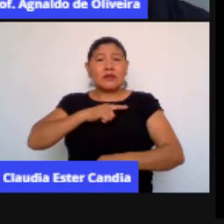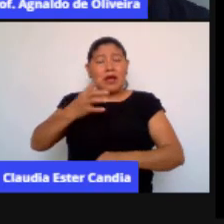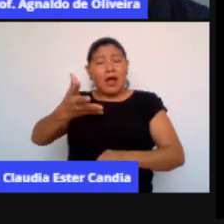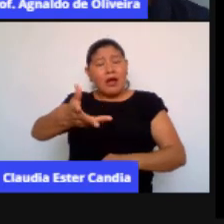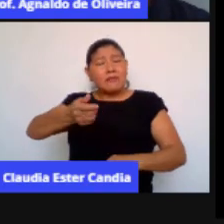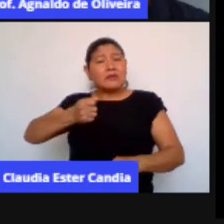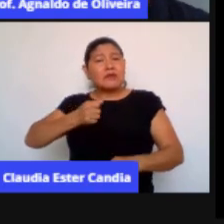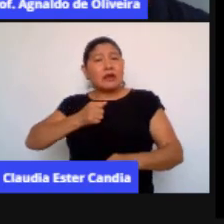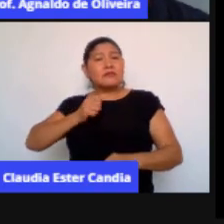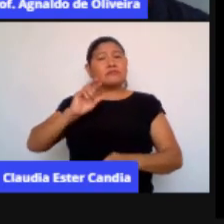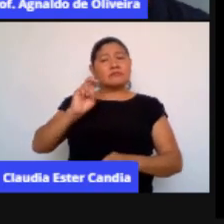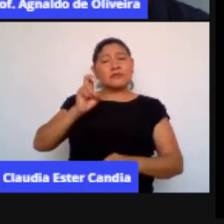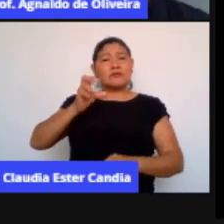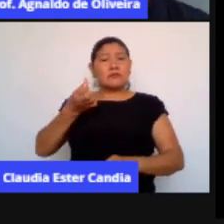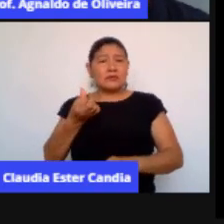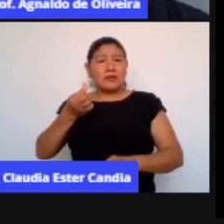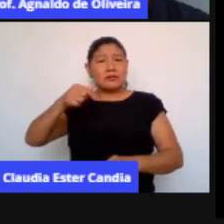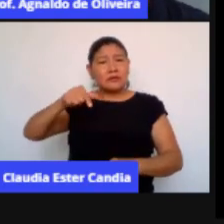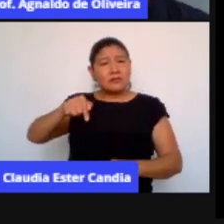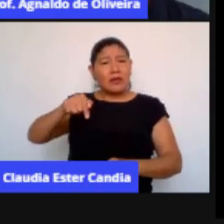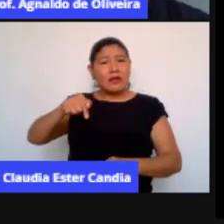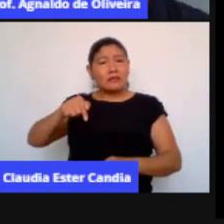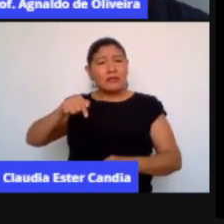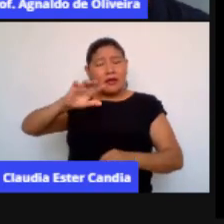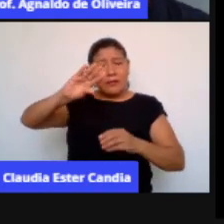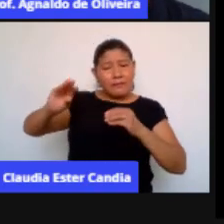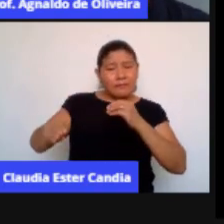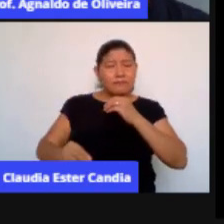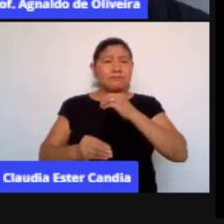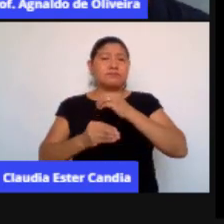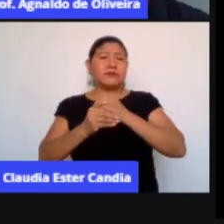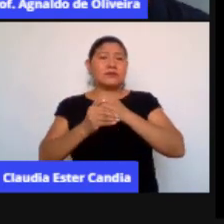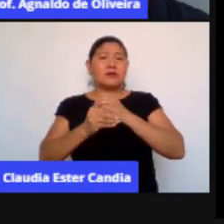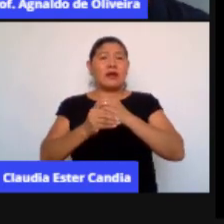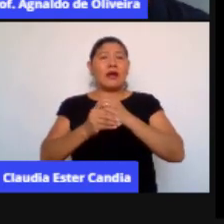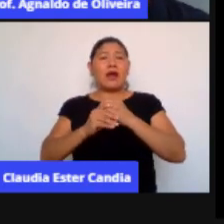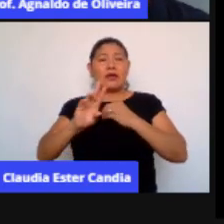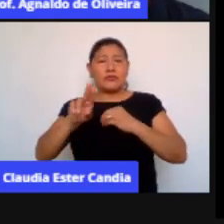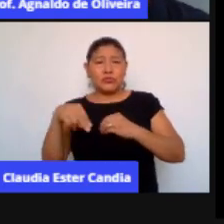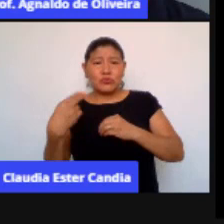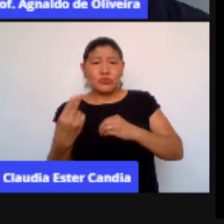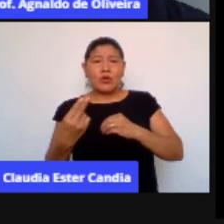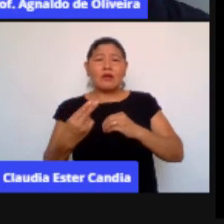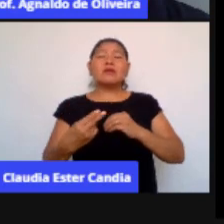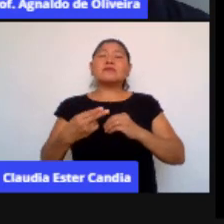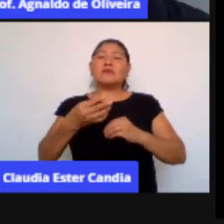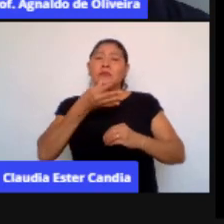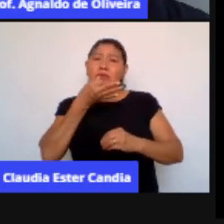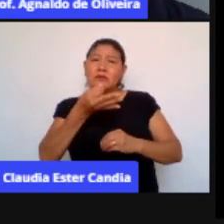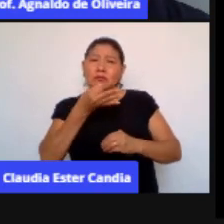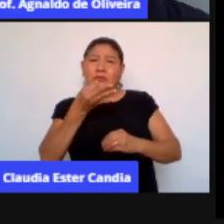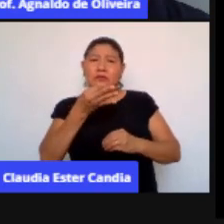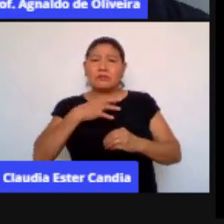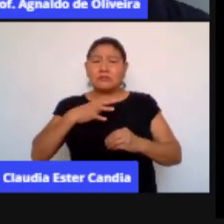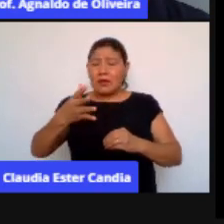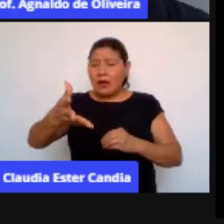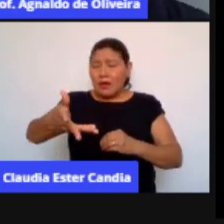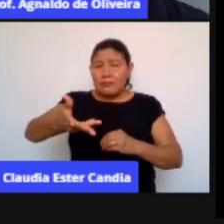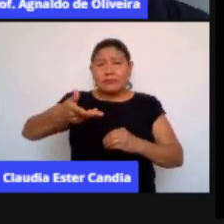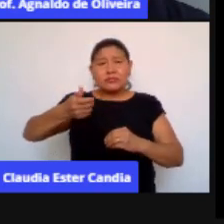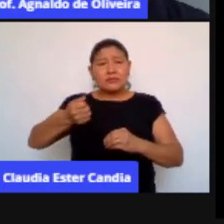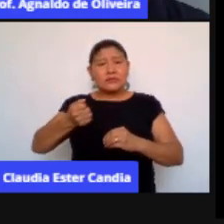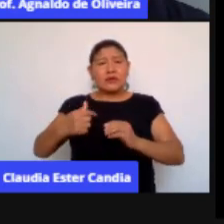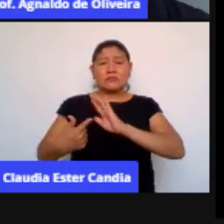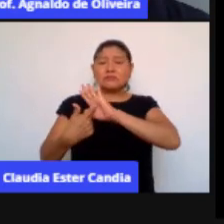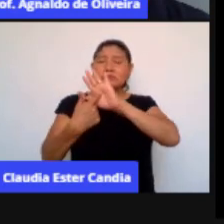ano, essas habilidades do sexto ano foi o que a gente chamou de habilidades indicadas. Então, todas as habilidades que vocês vão estar vendo